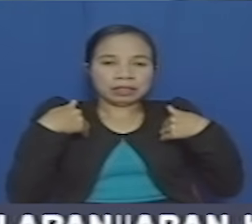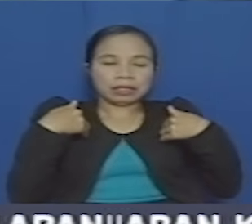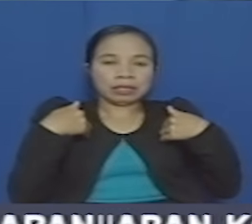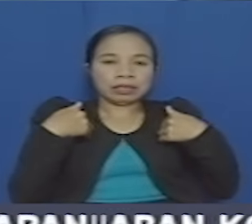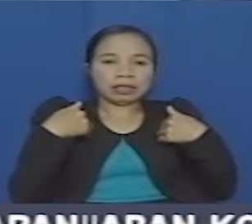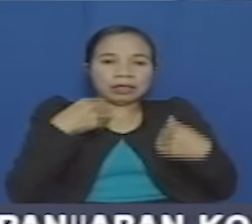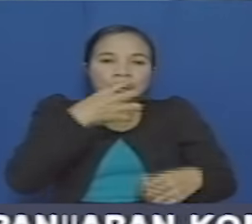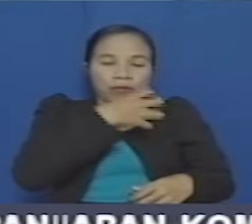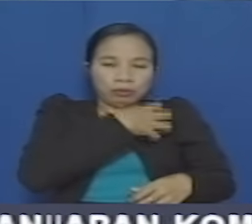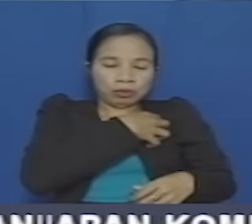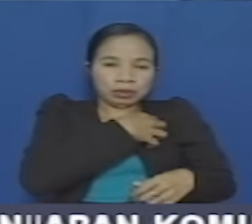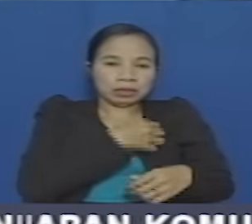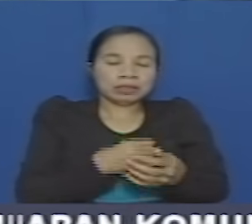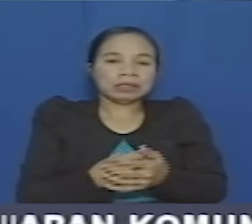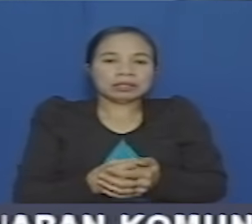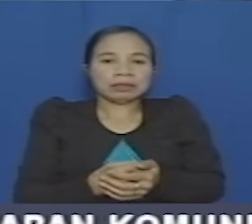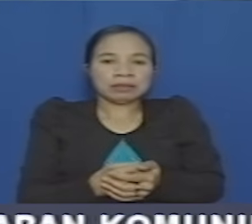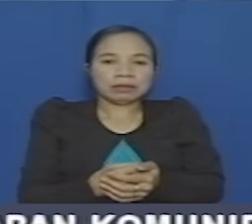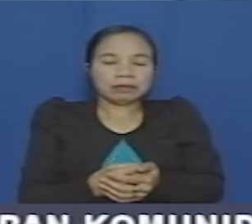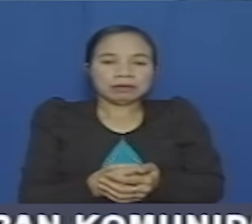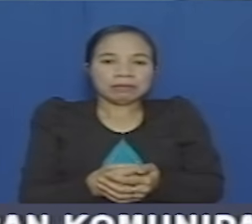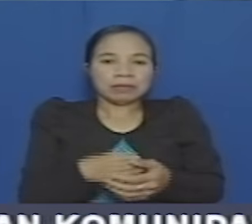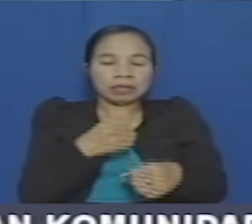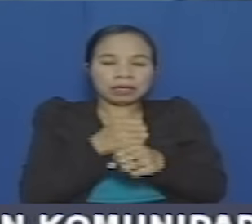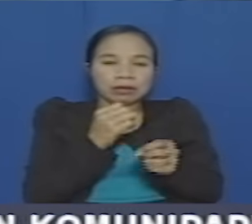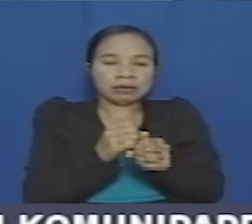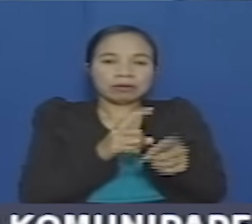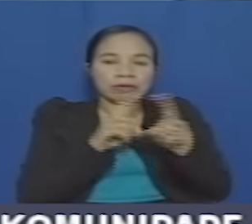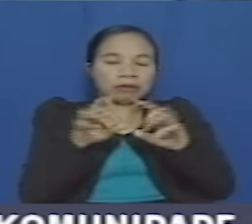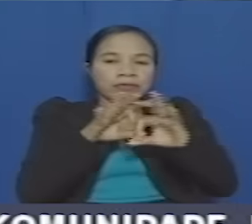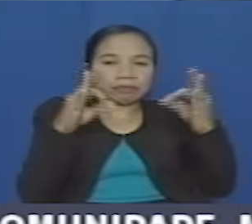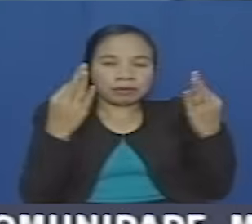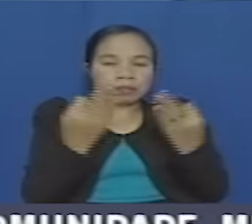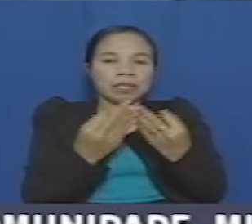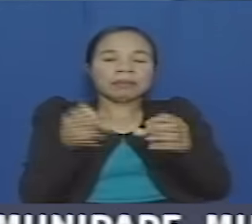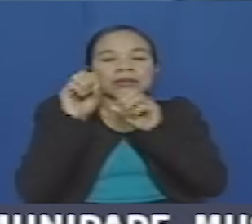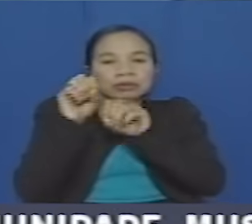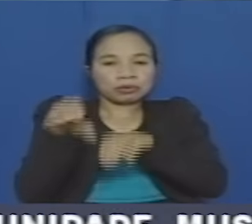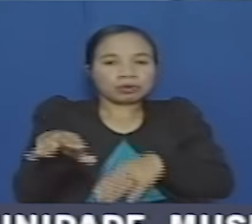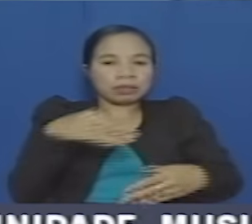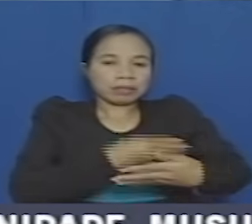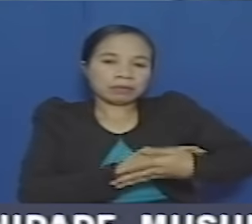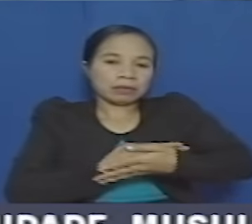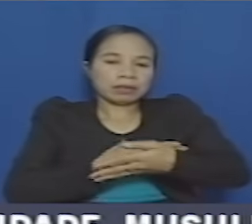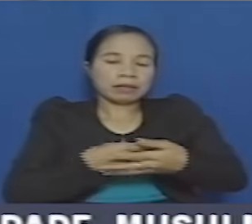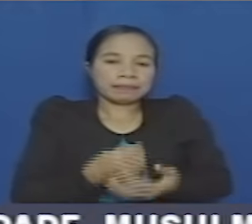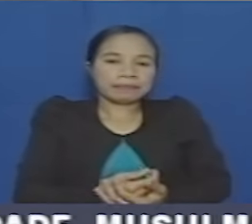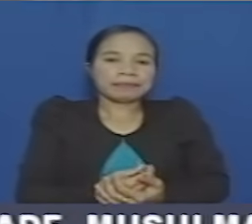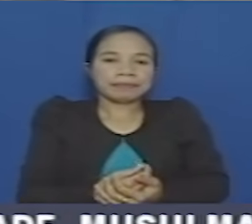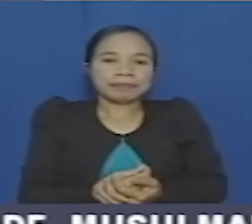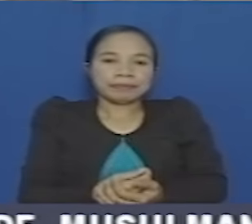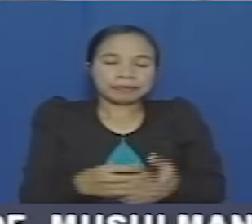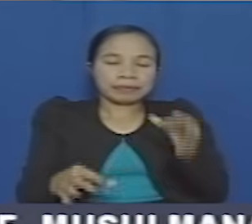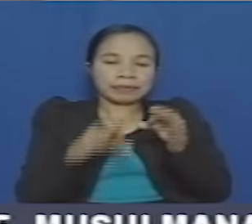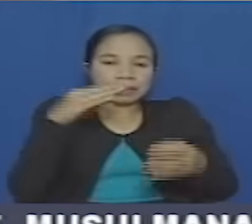maka halo hela diskus sama family jene bebe maksudnya bebe jene en